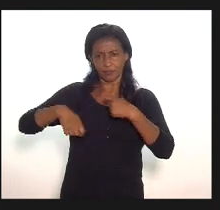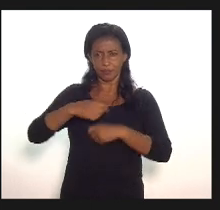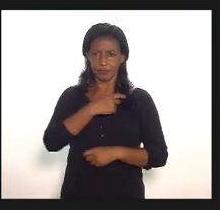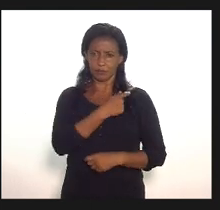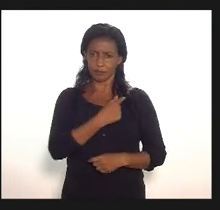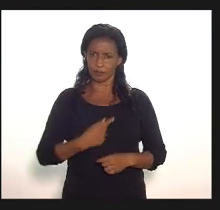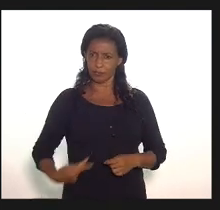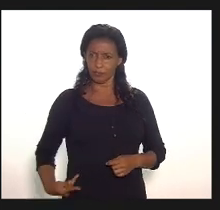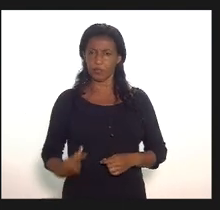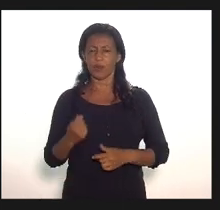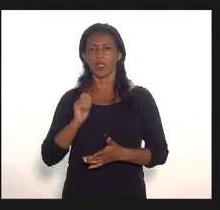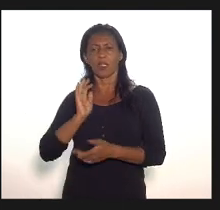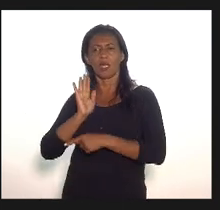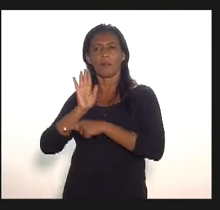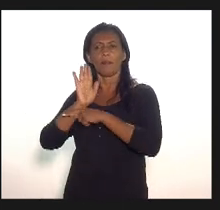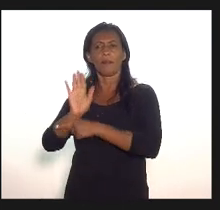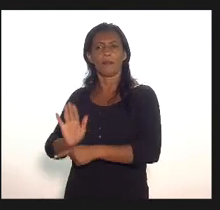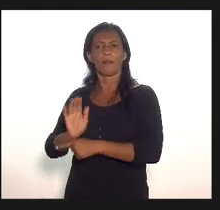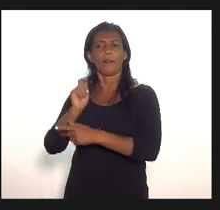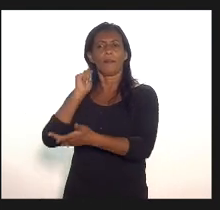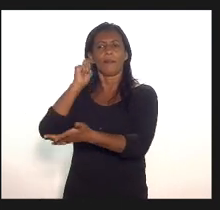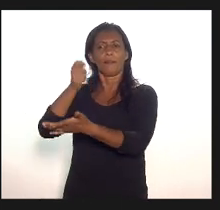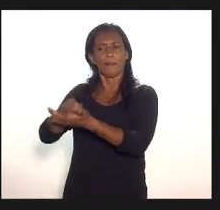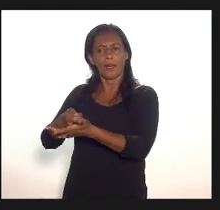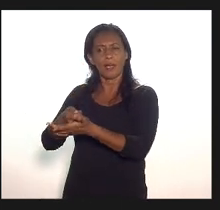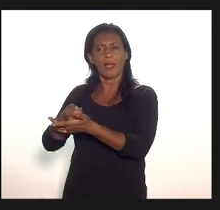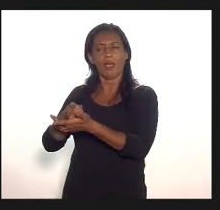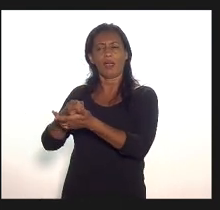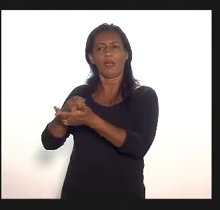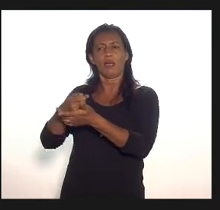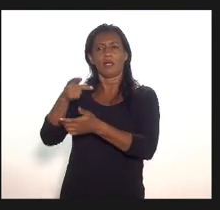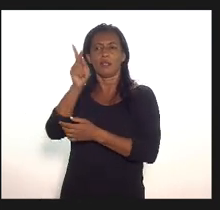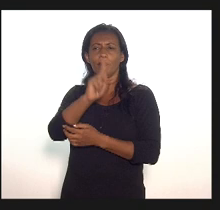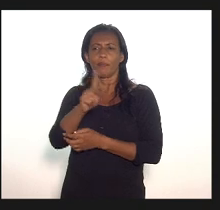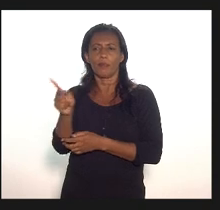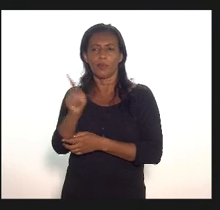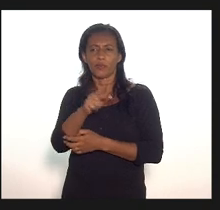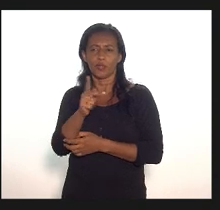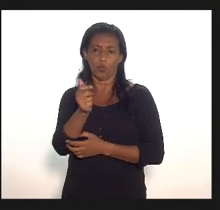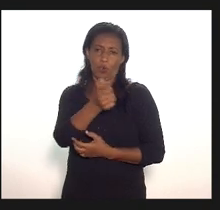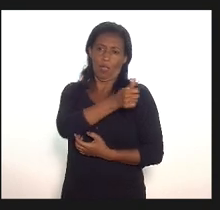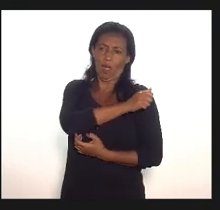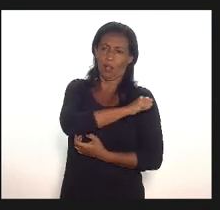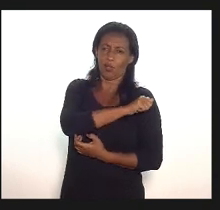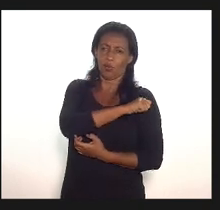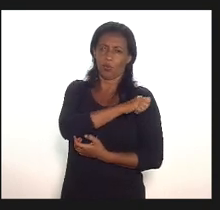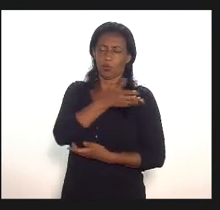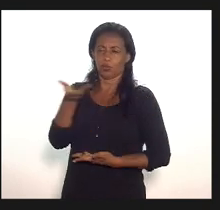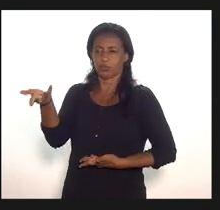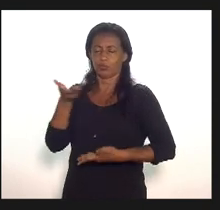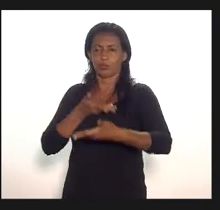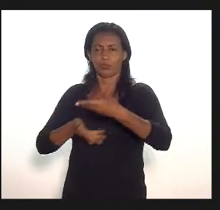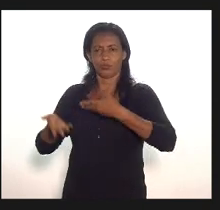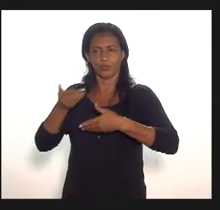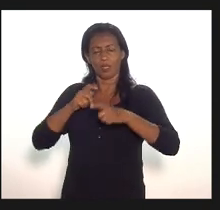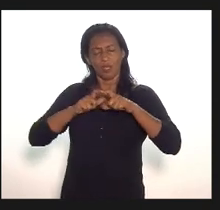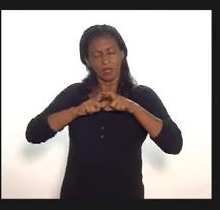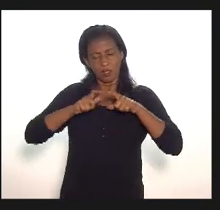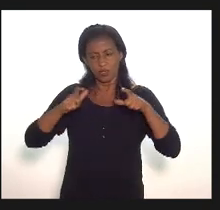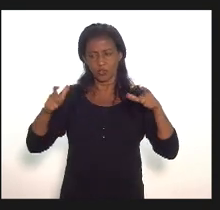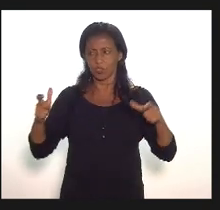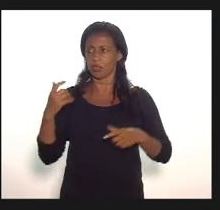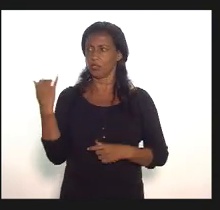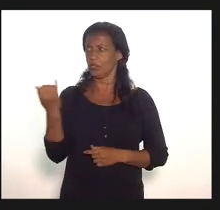em custear a conectividade digital entre professores e estudantes será de grande ganho